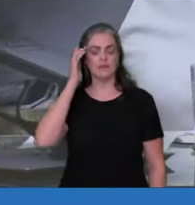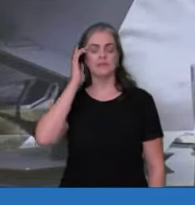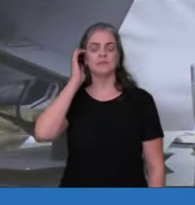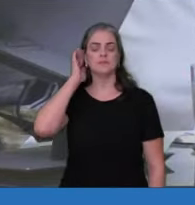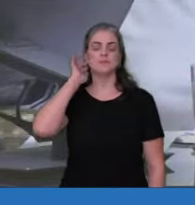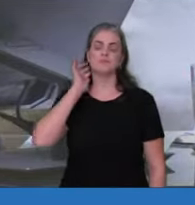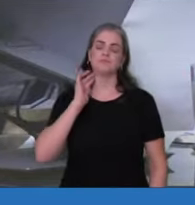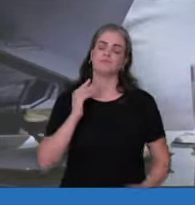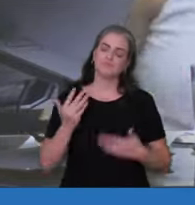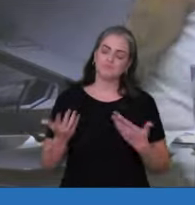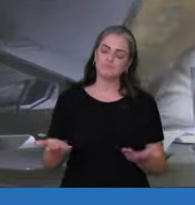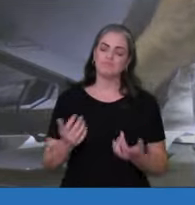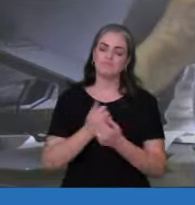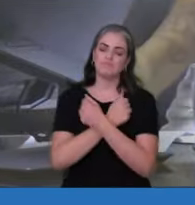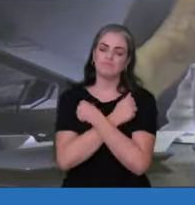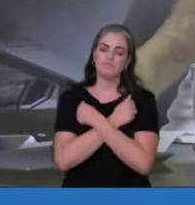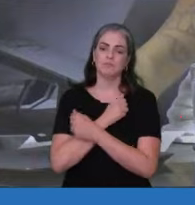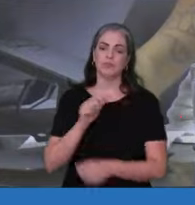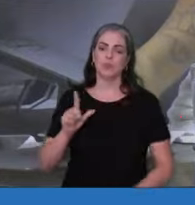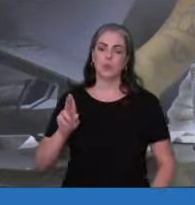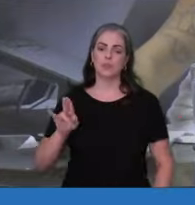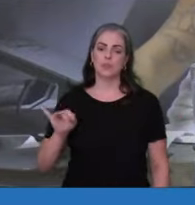Abraçando profundamente Luiz Erundina,